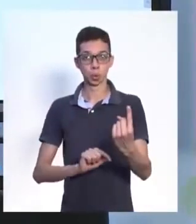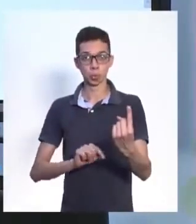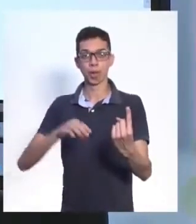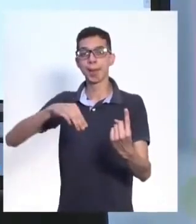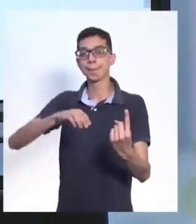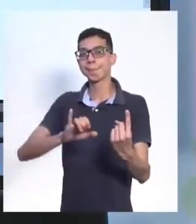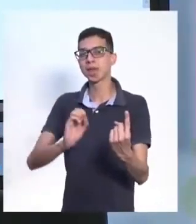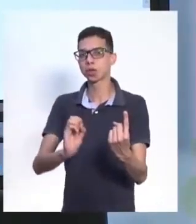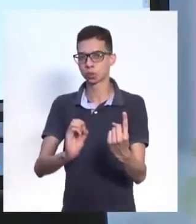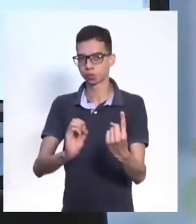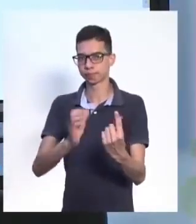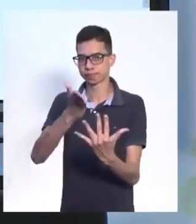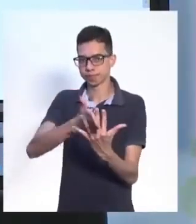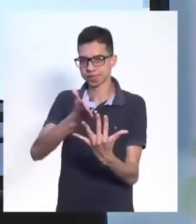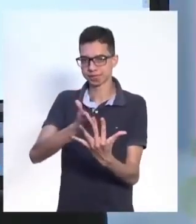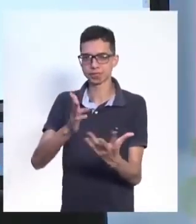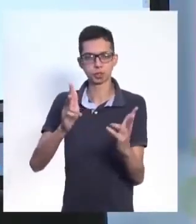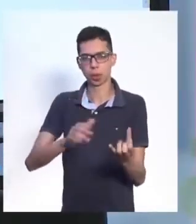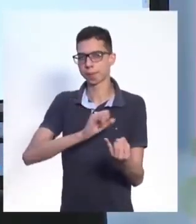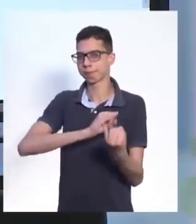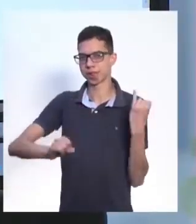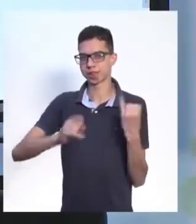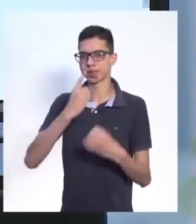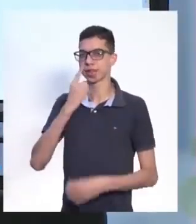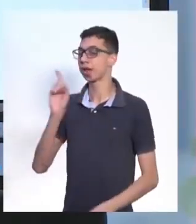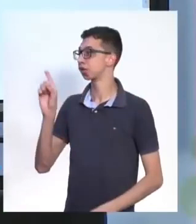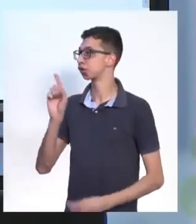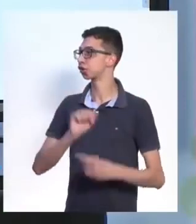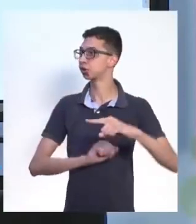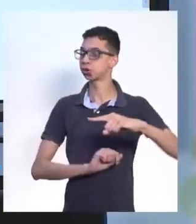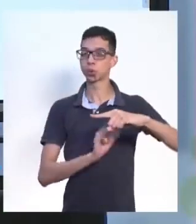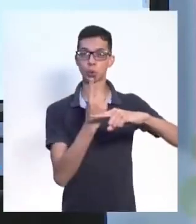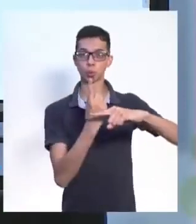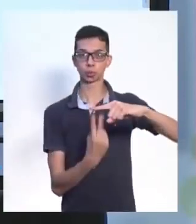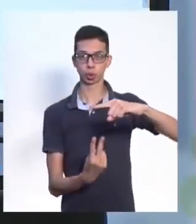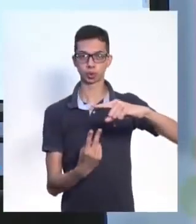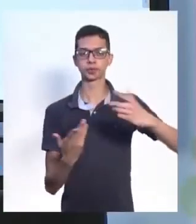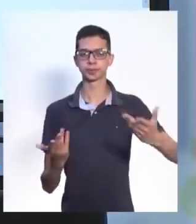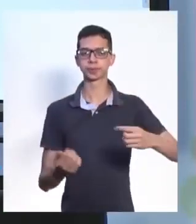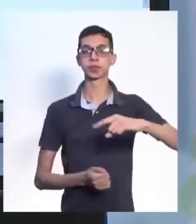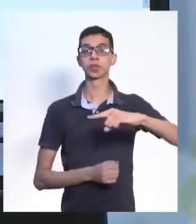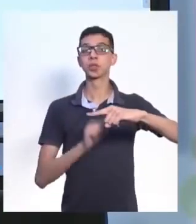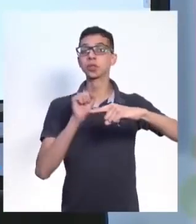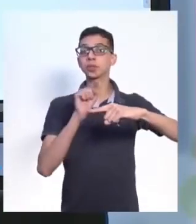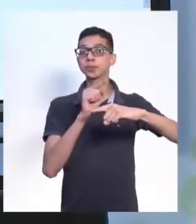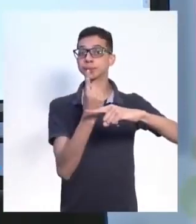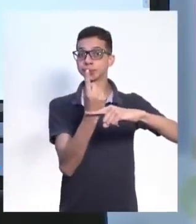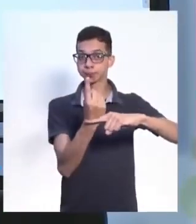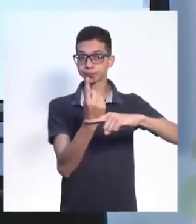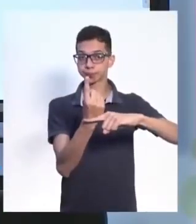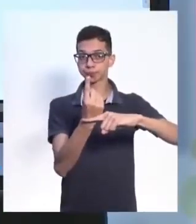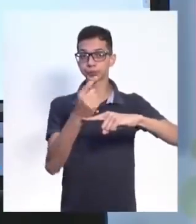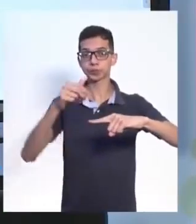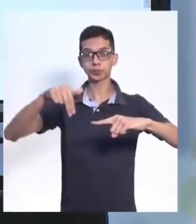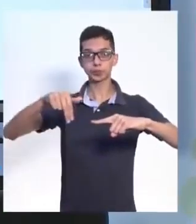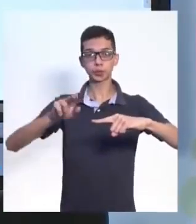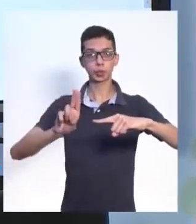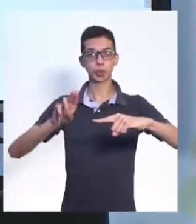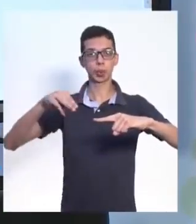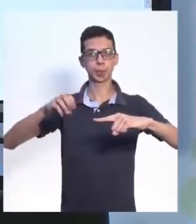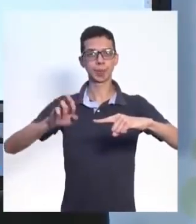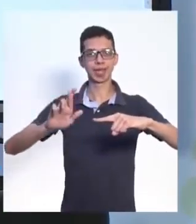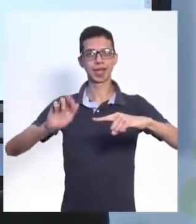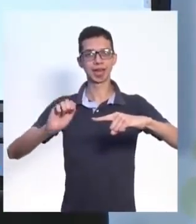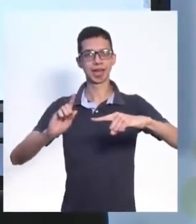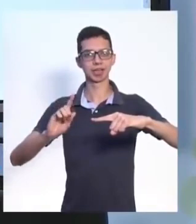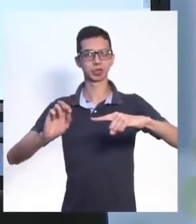metade. Então, 1 é numerador e o 2 é o denominador. Simples assim,